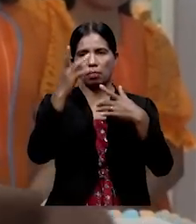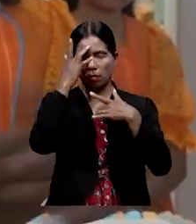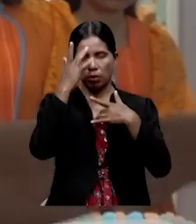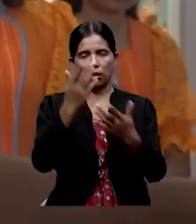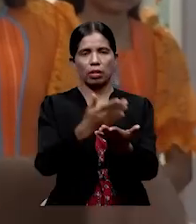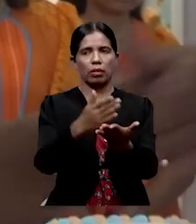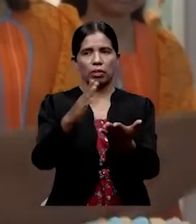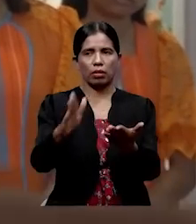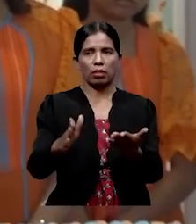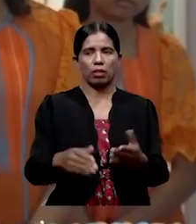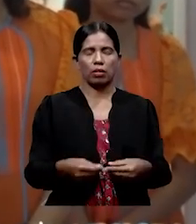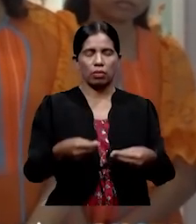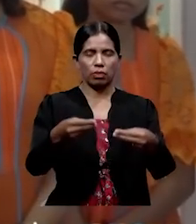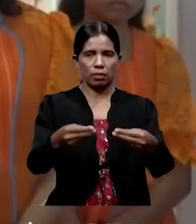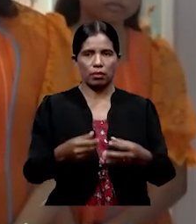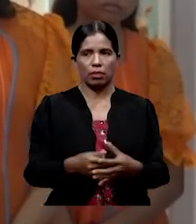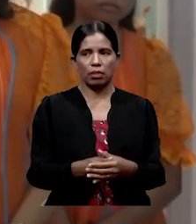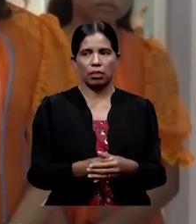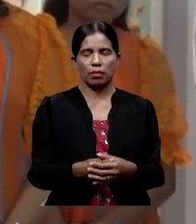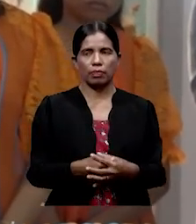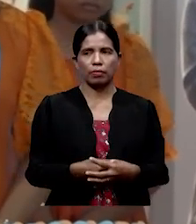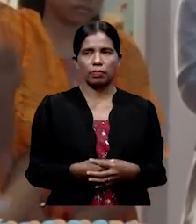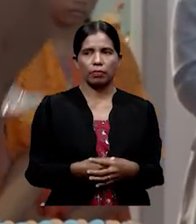macan, faha macan, é morbe.